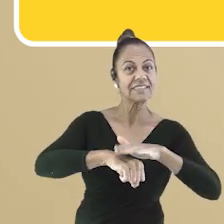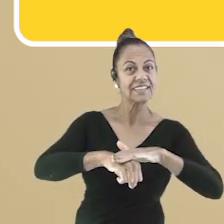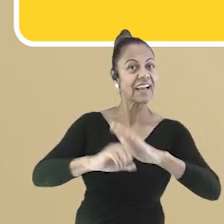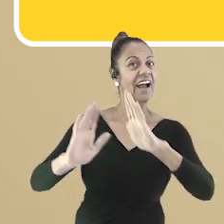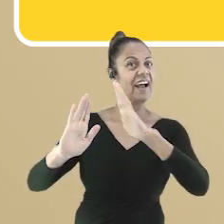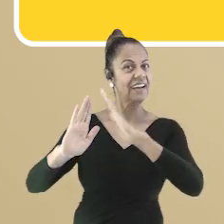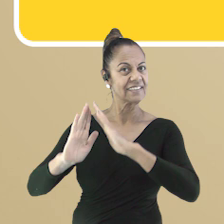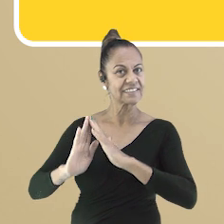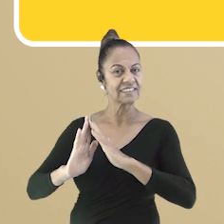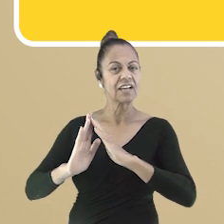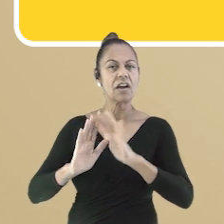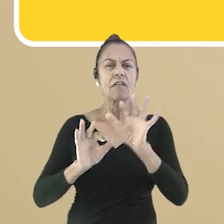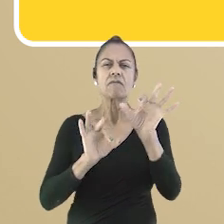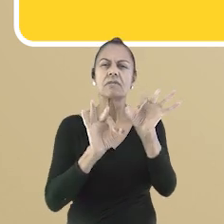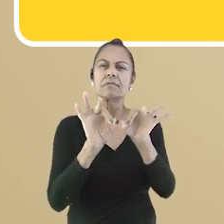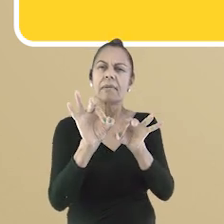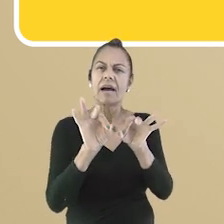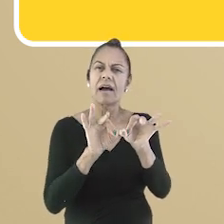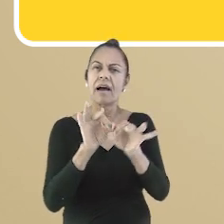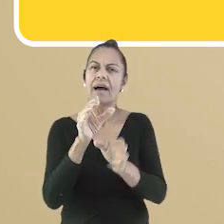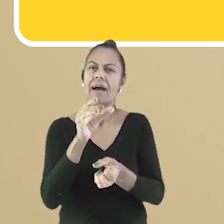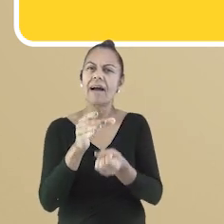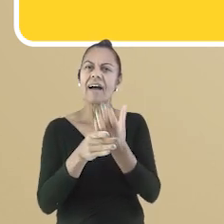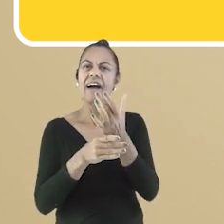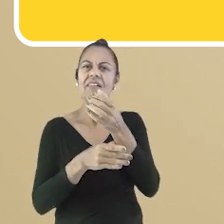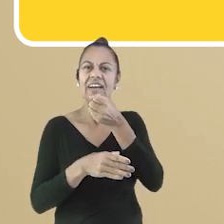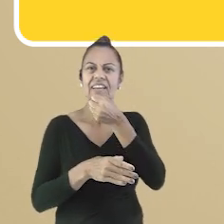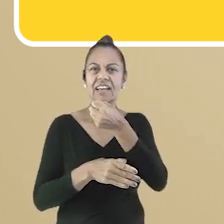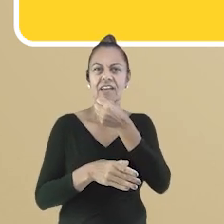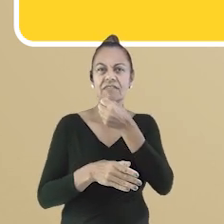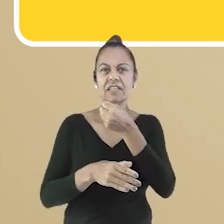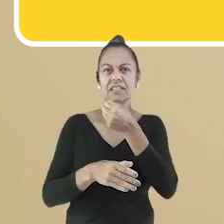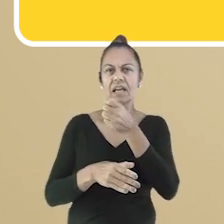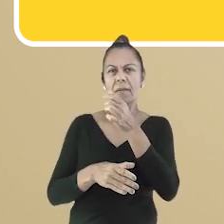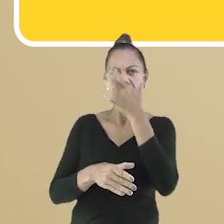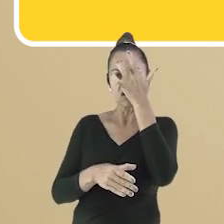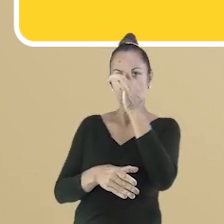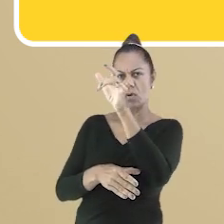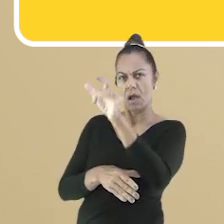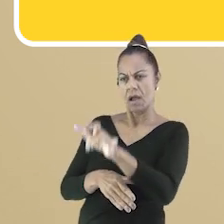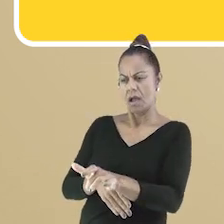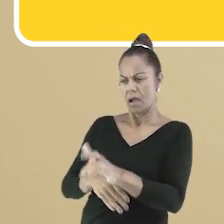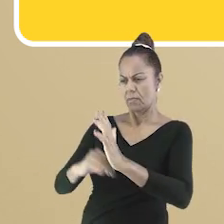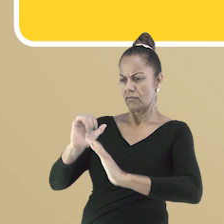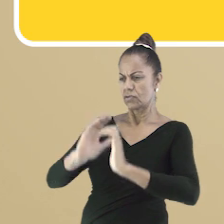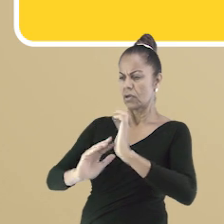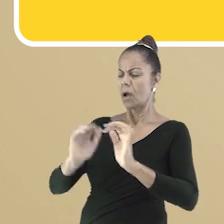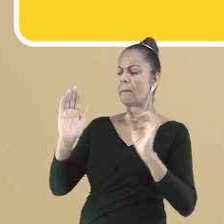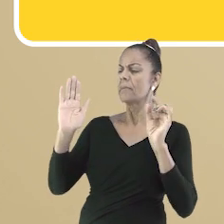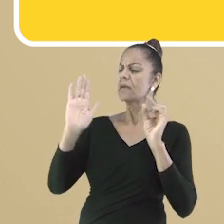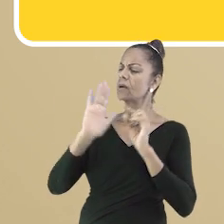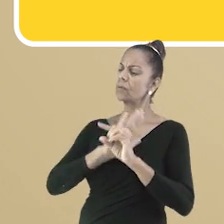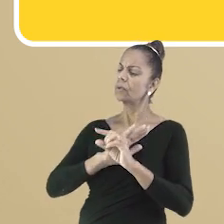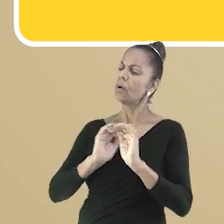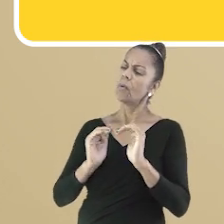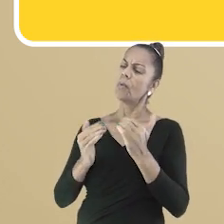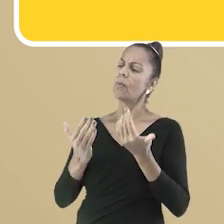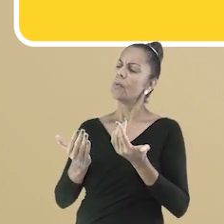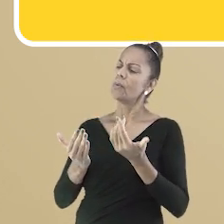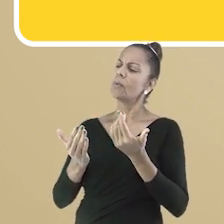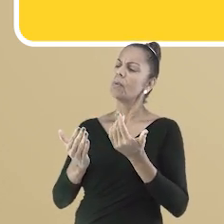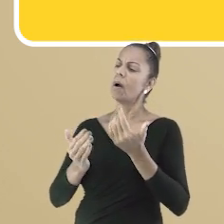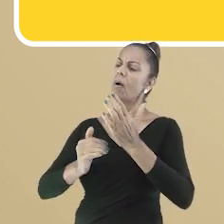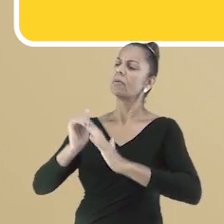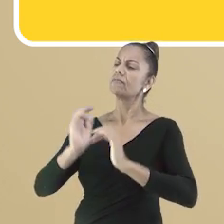vou passar uma tarefa de casa. Produza uma entrevista com um profissional perguntando sobre a sua